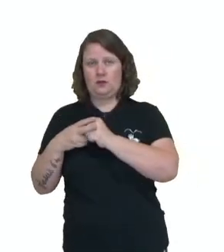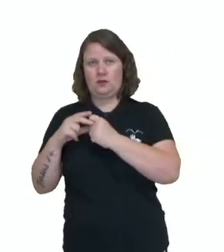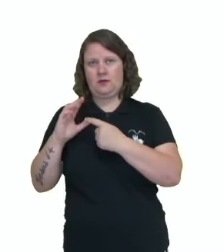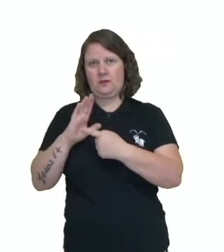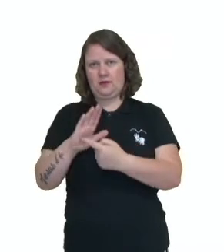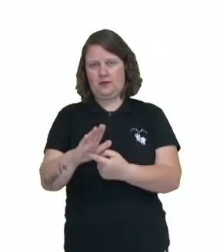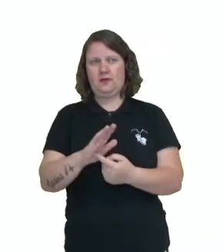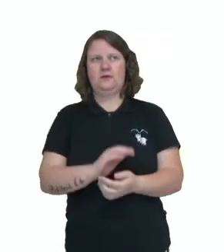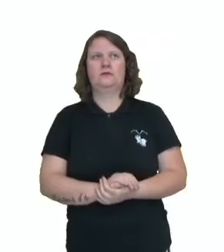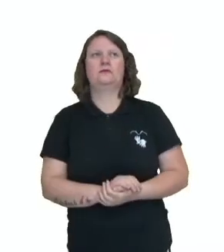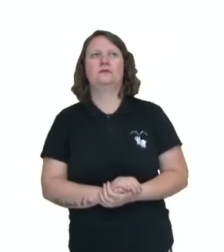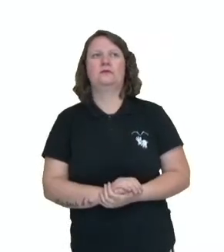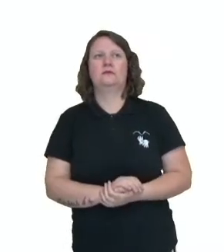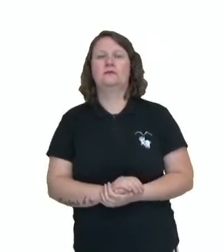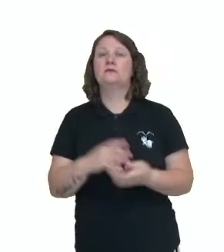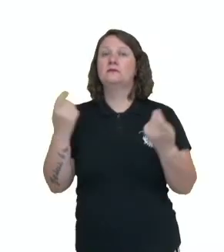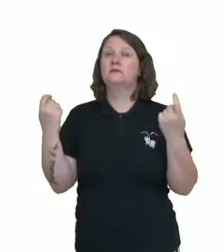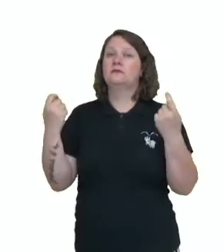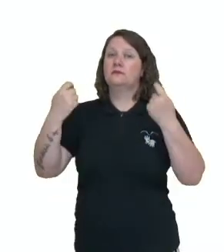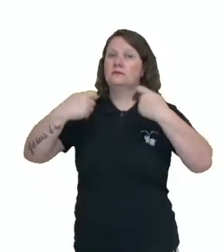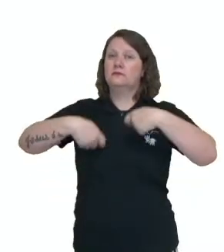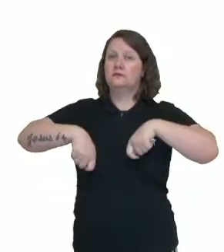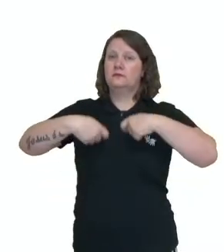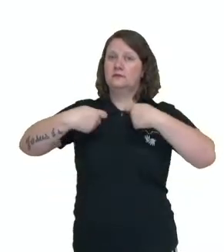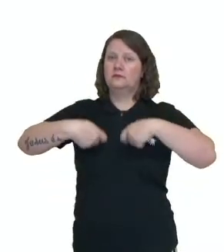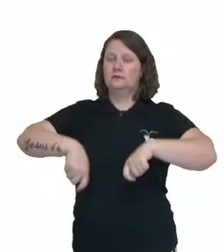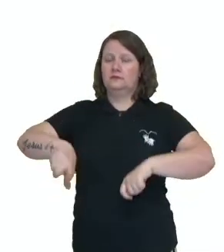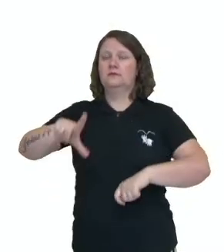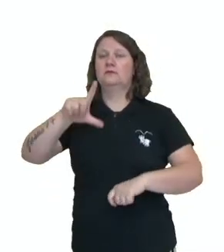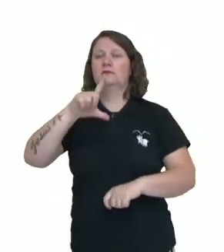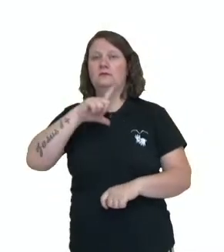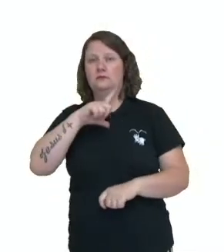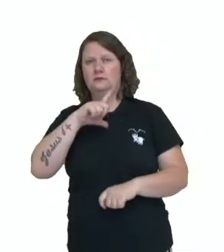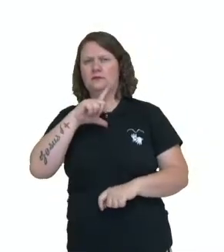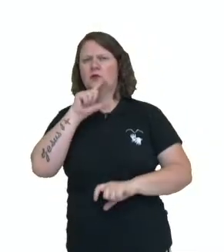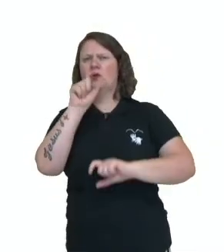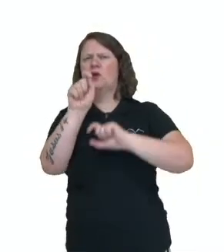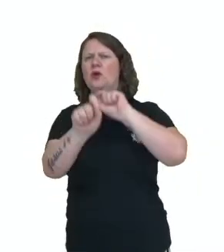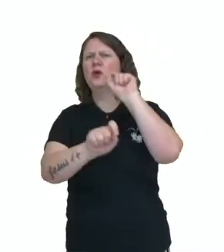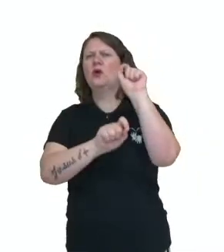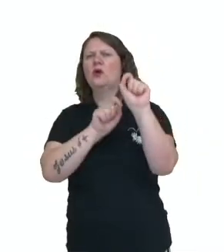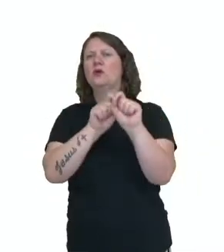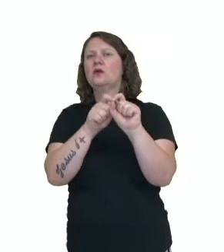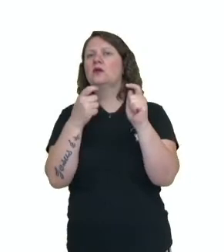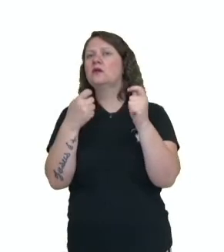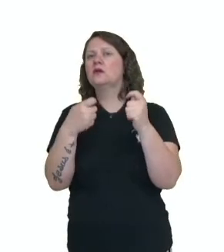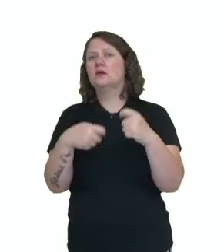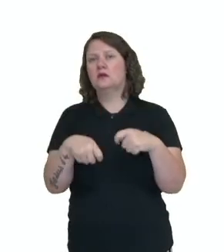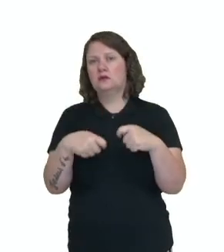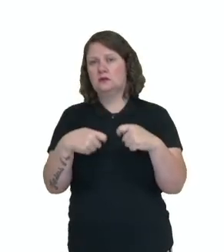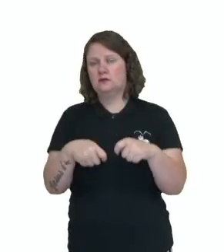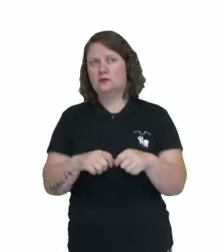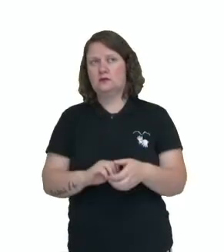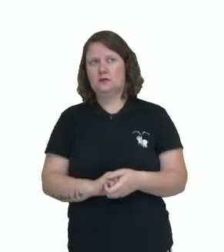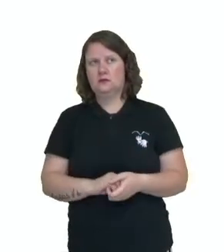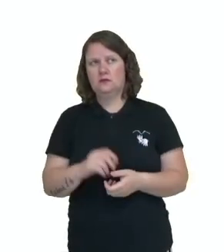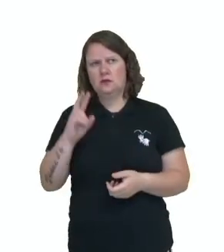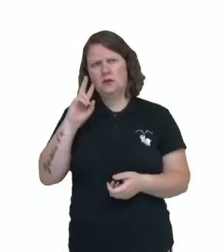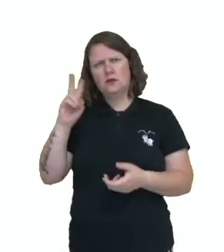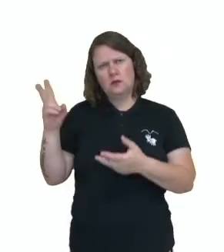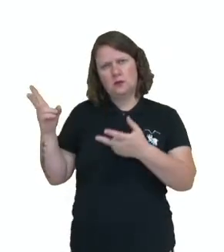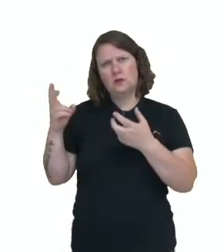orações. É necessário. Temos o verbo e o que é necessário? Opa! Notou que aqui faltou sujeito